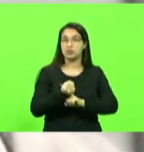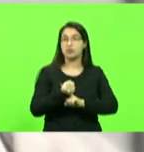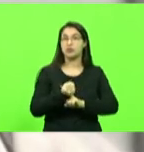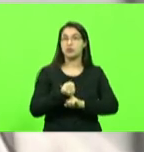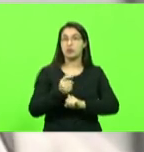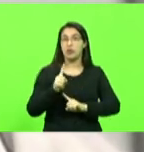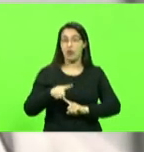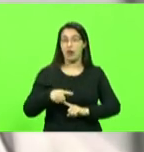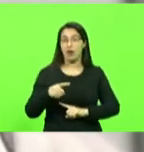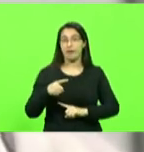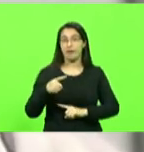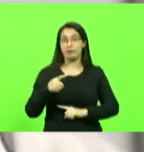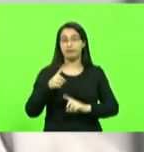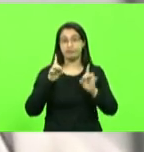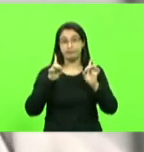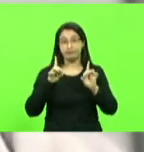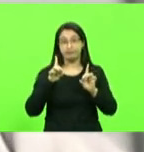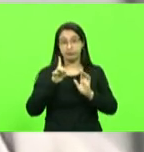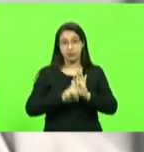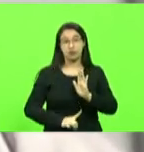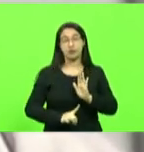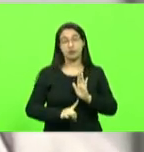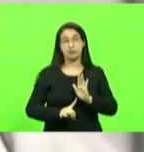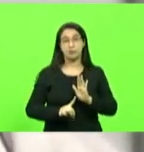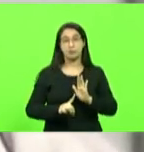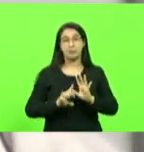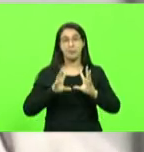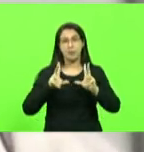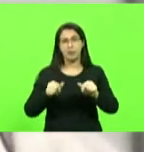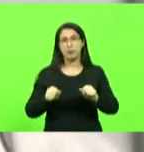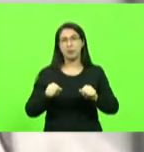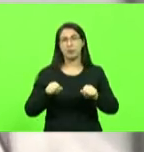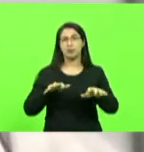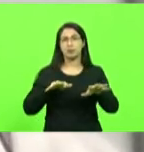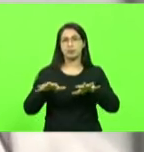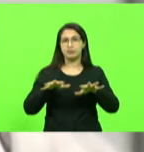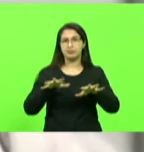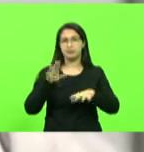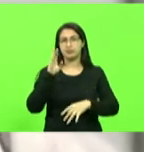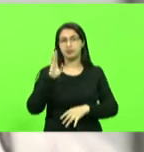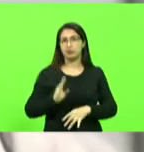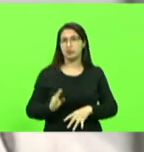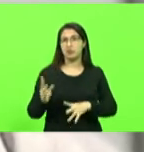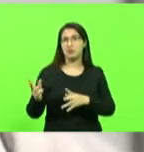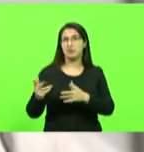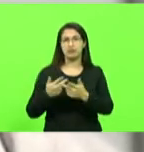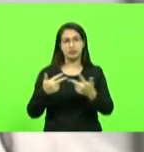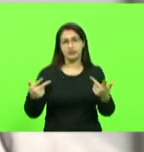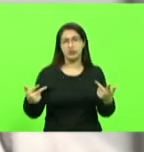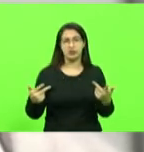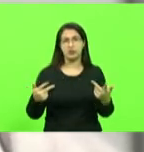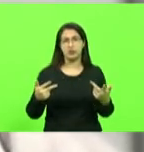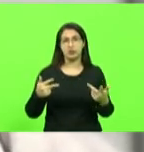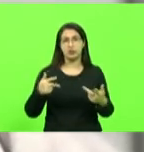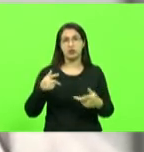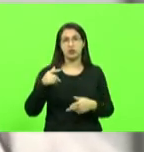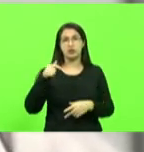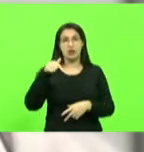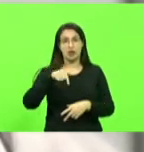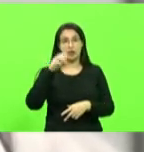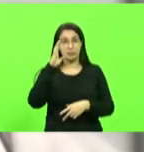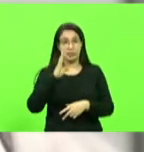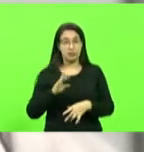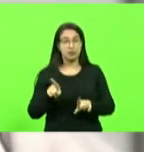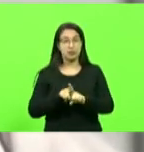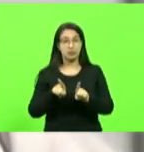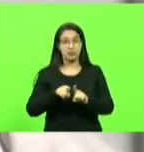Toda uma mobilização nacional de vários atores envolvidos, tanto nacionalmente quanto aqui no Estado, até o